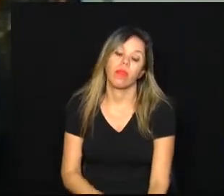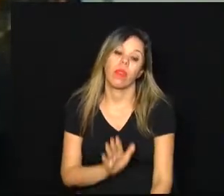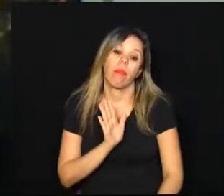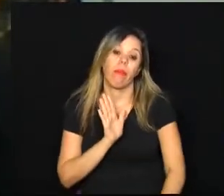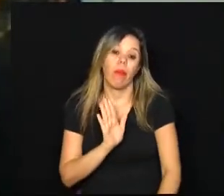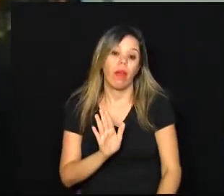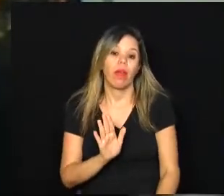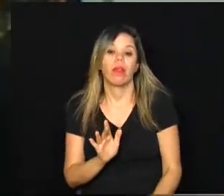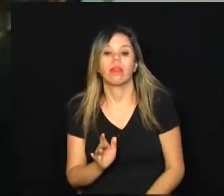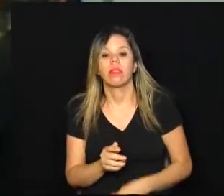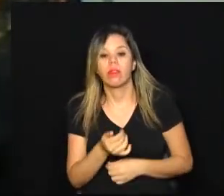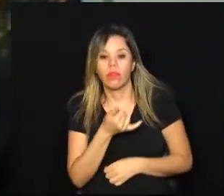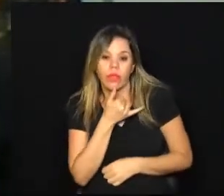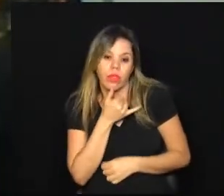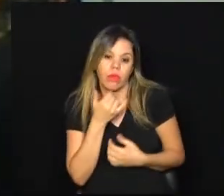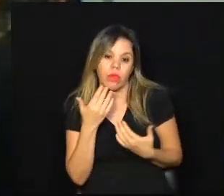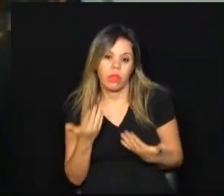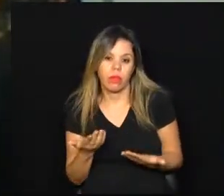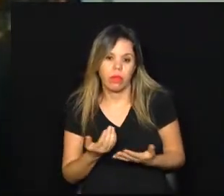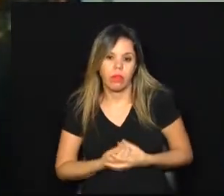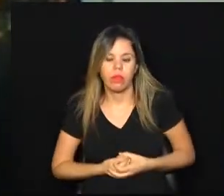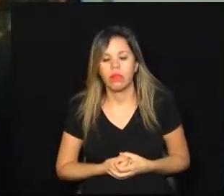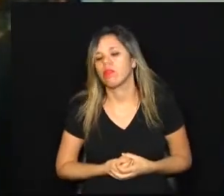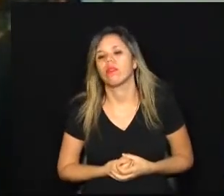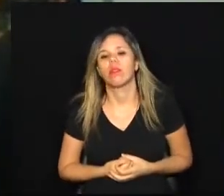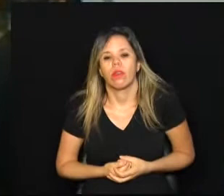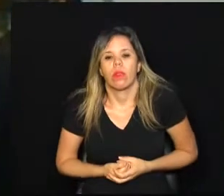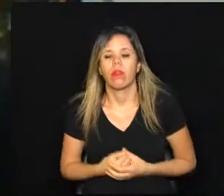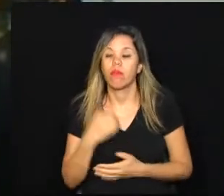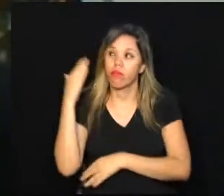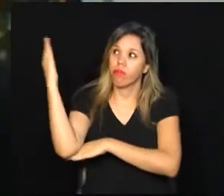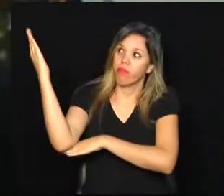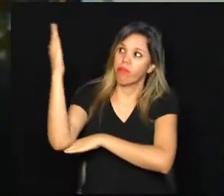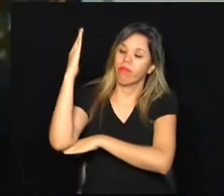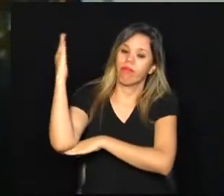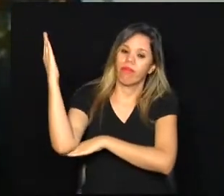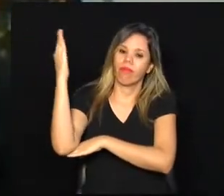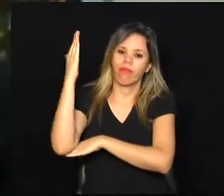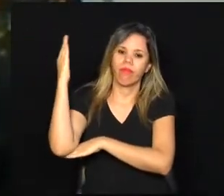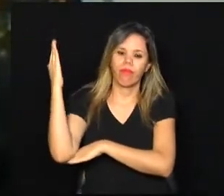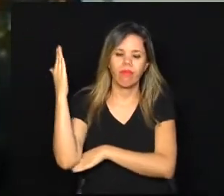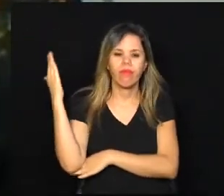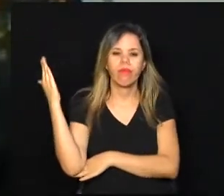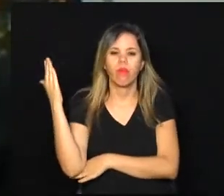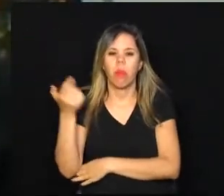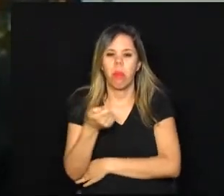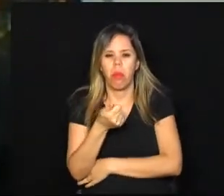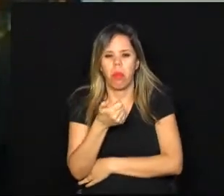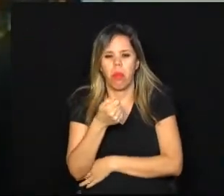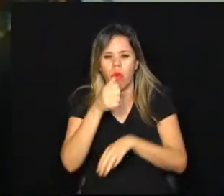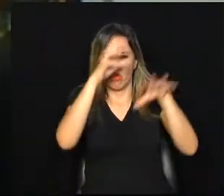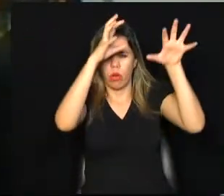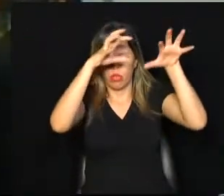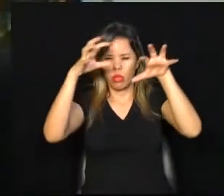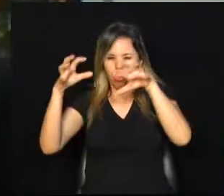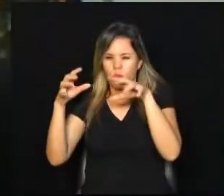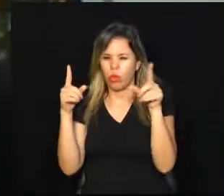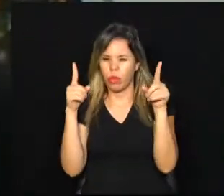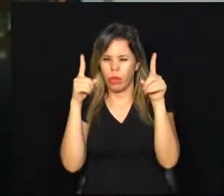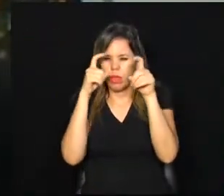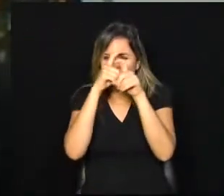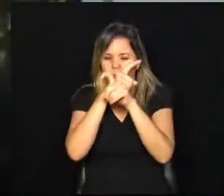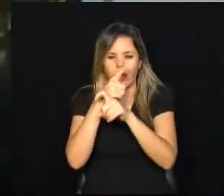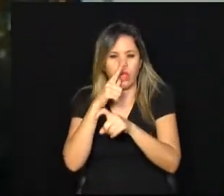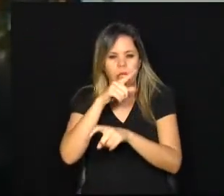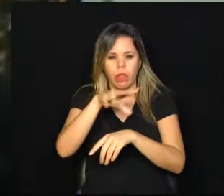Infelizmente, com os eventos climáticos extremos, as dificuldades para implementar esse plano, que